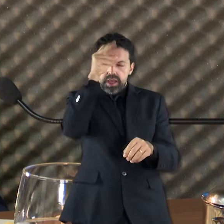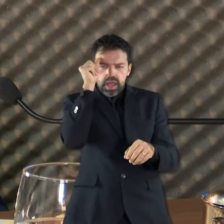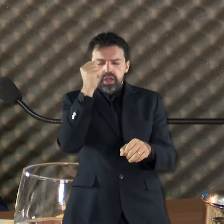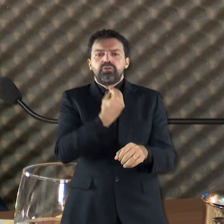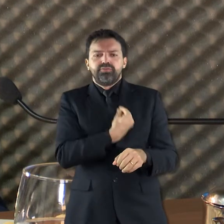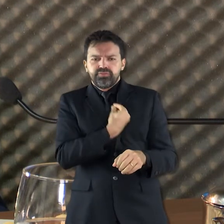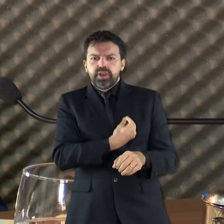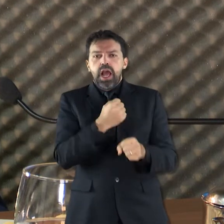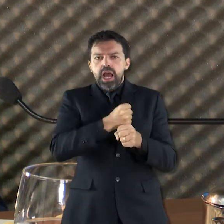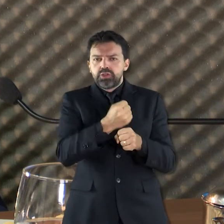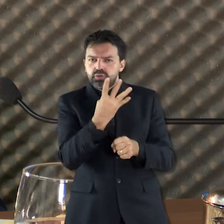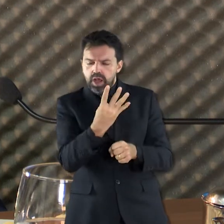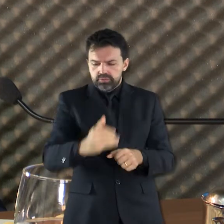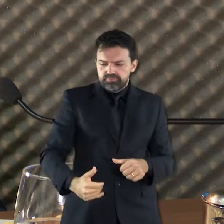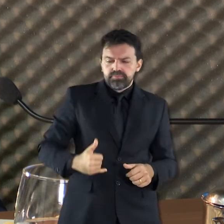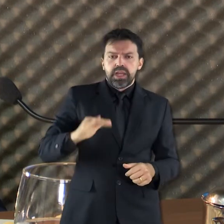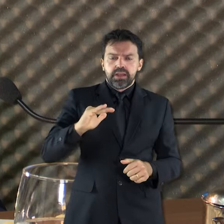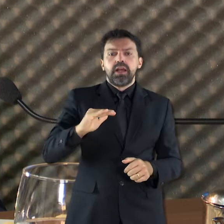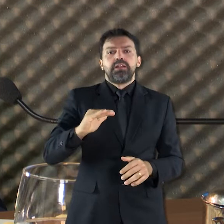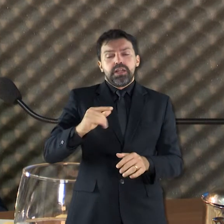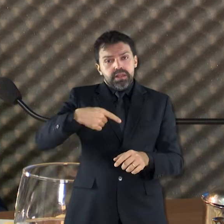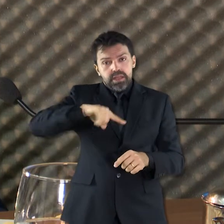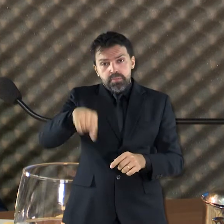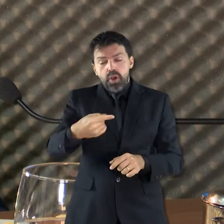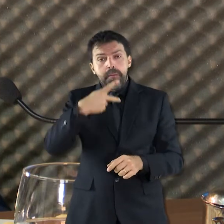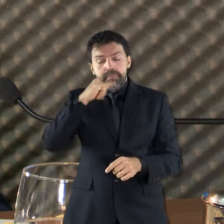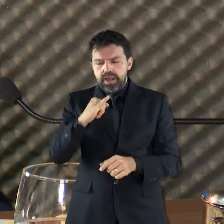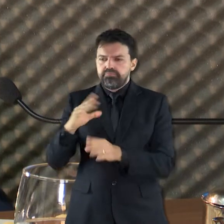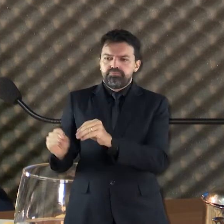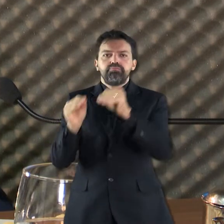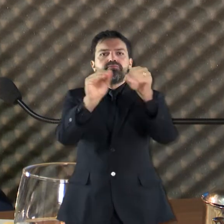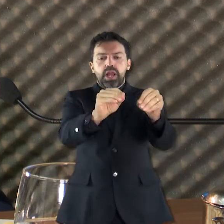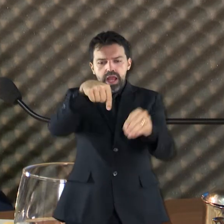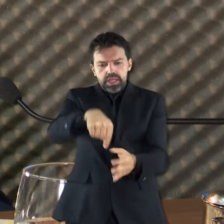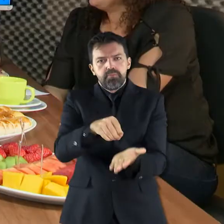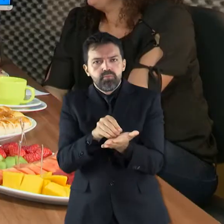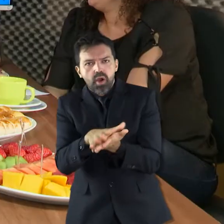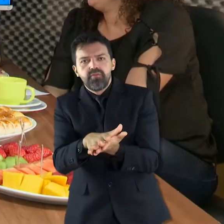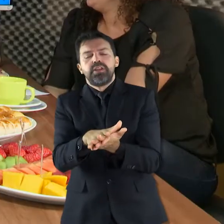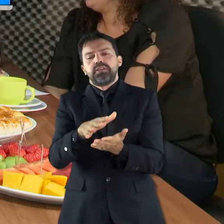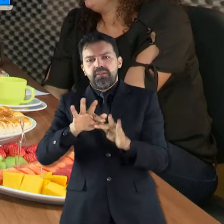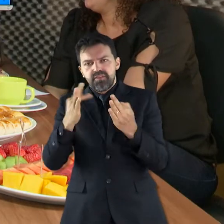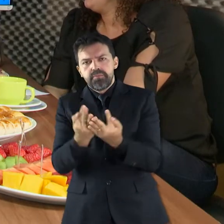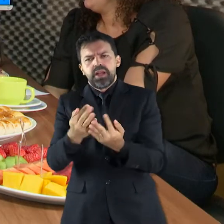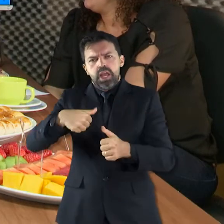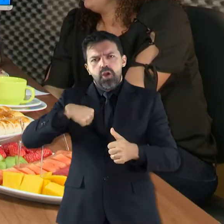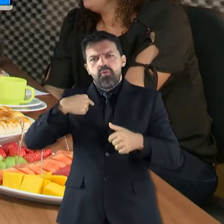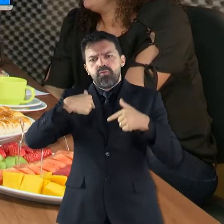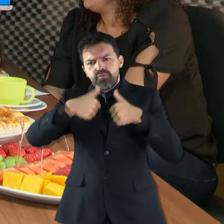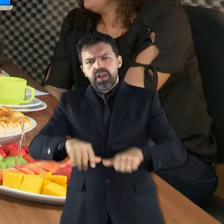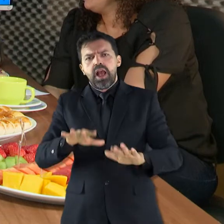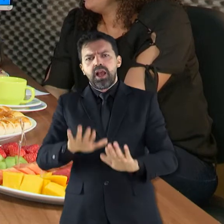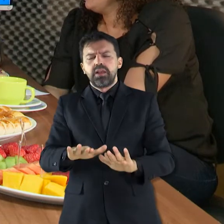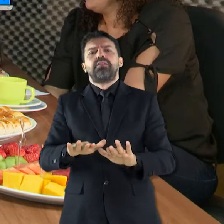anos. Aí de lá o pai foi novamente transferido, nós viemos para Boa Vista. Olha, já aí passou. Eu fiquei aqui até uns